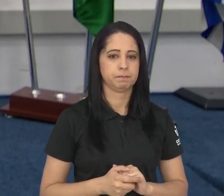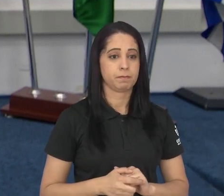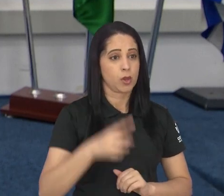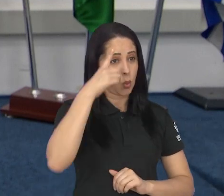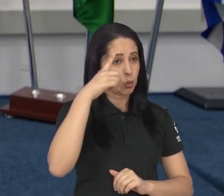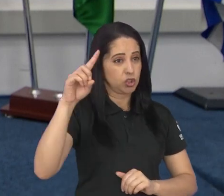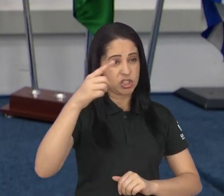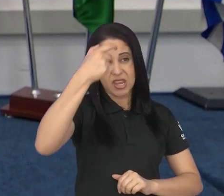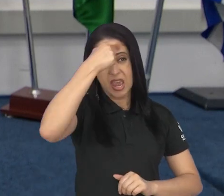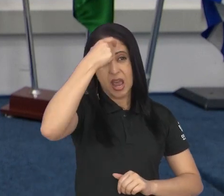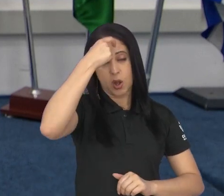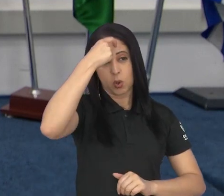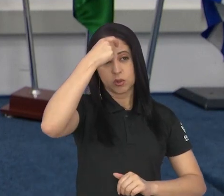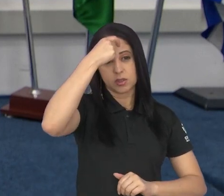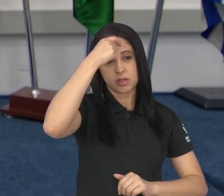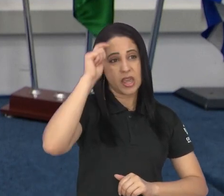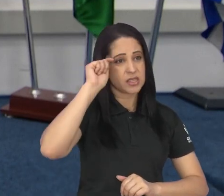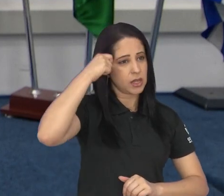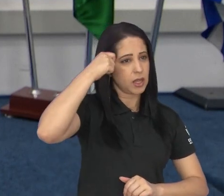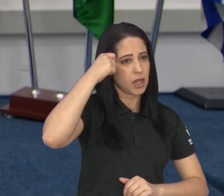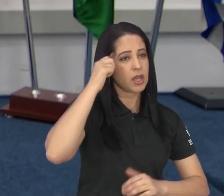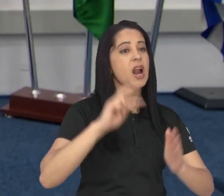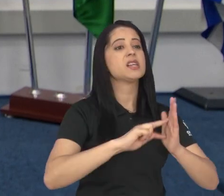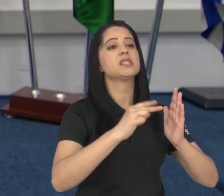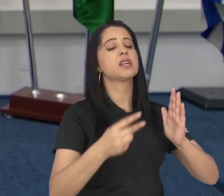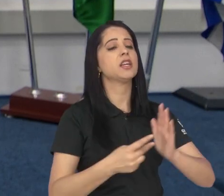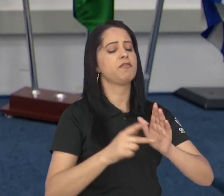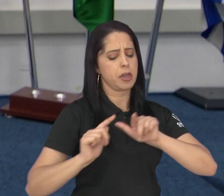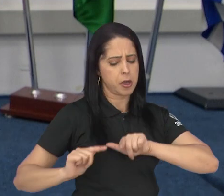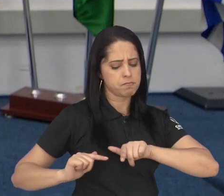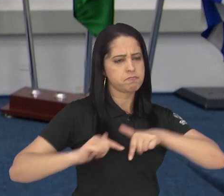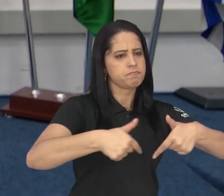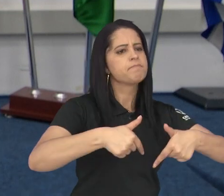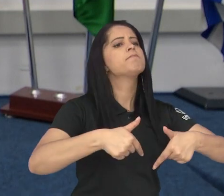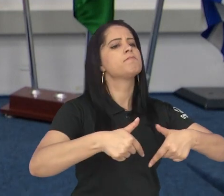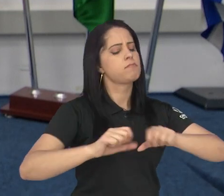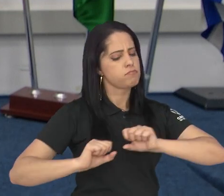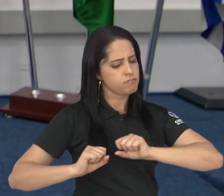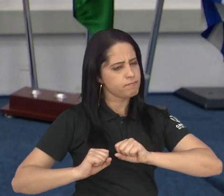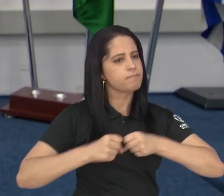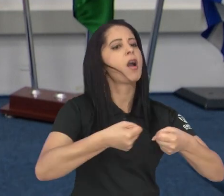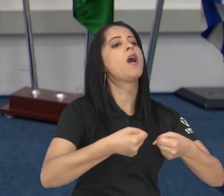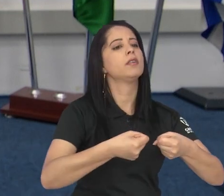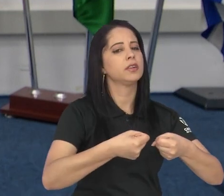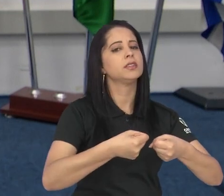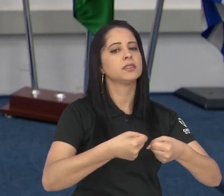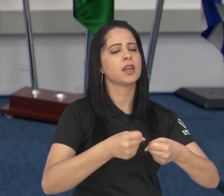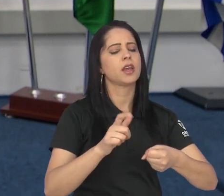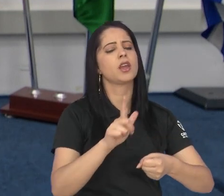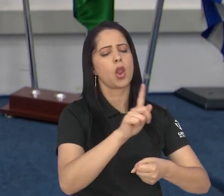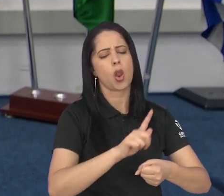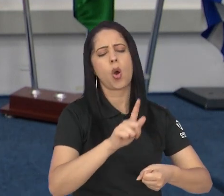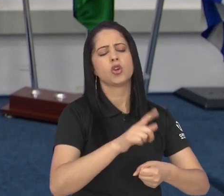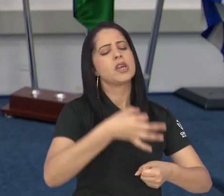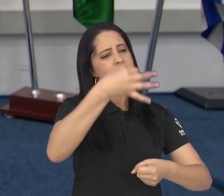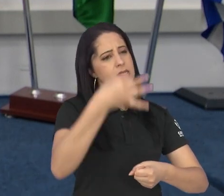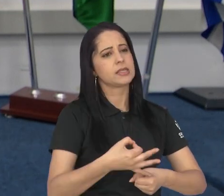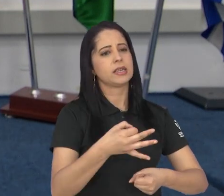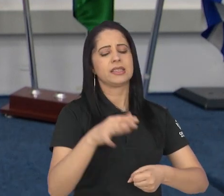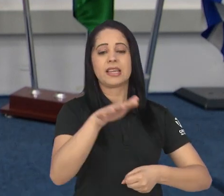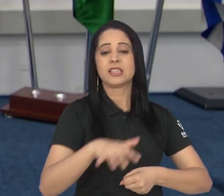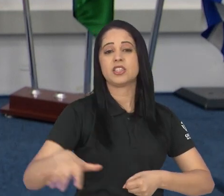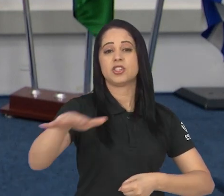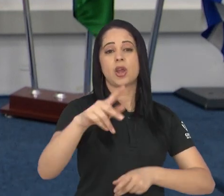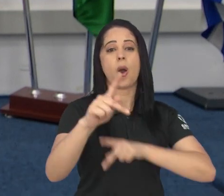o próprio Dia da Consciência Negra eu já considero como a política pública de avanço que sem dúvida vai fazer